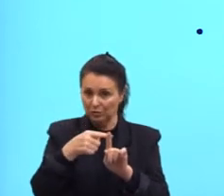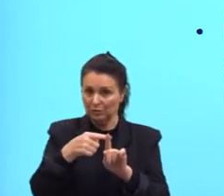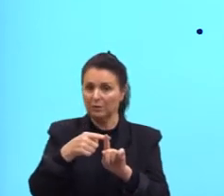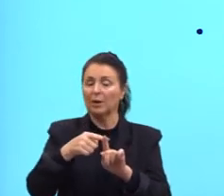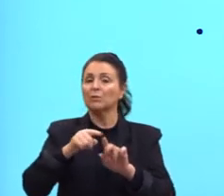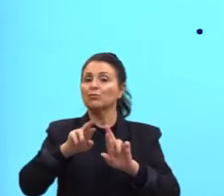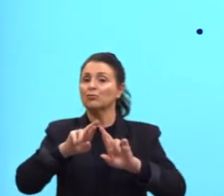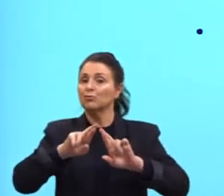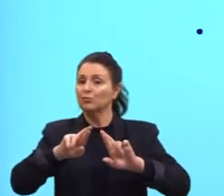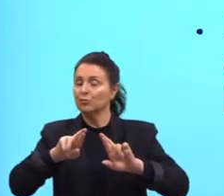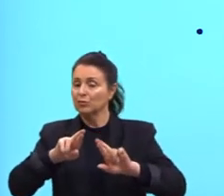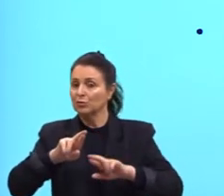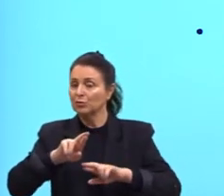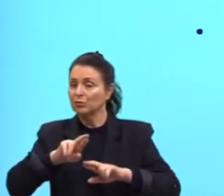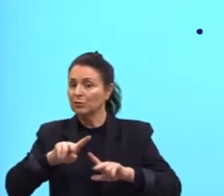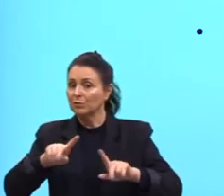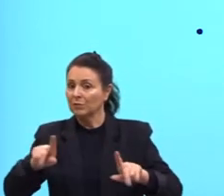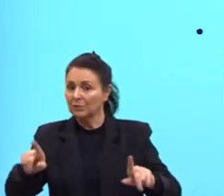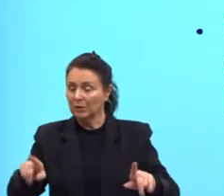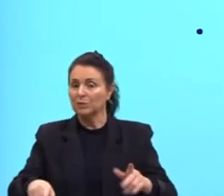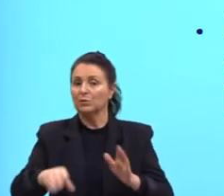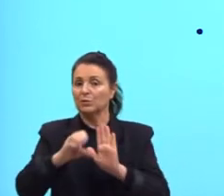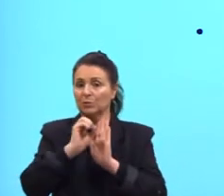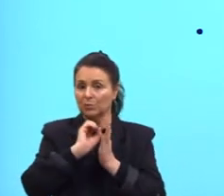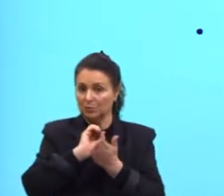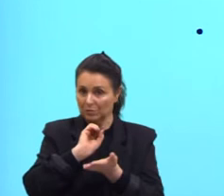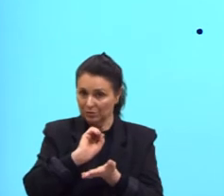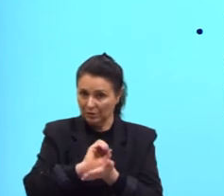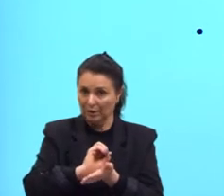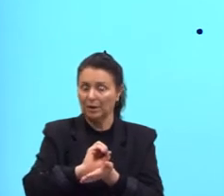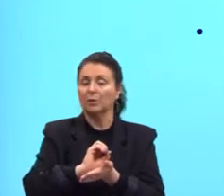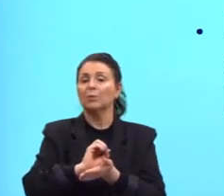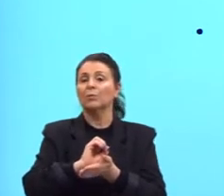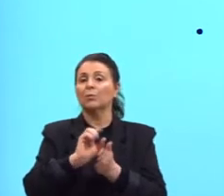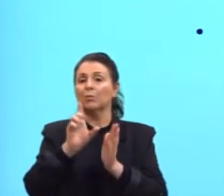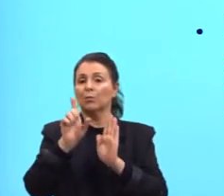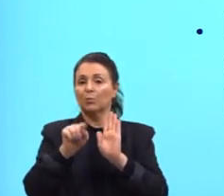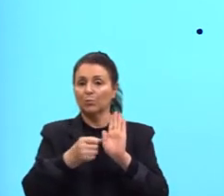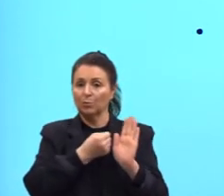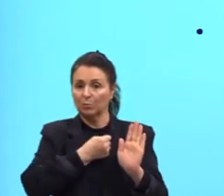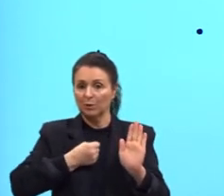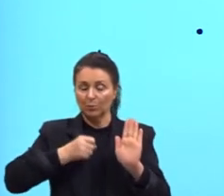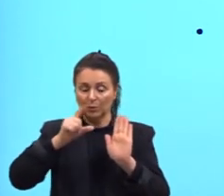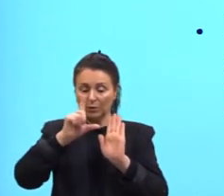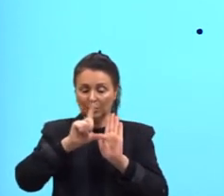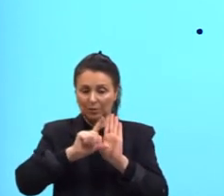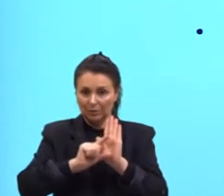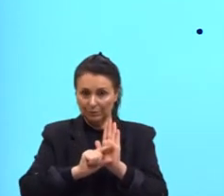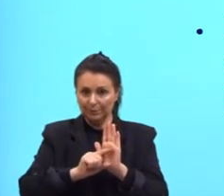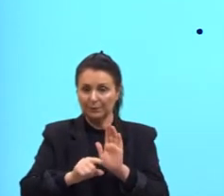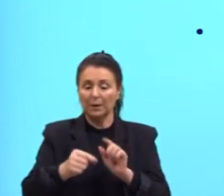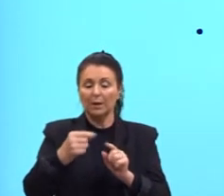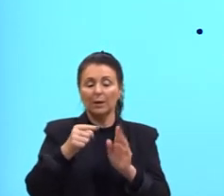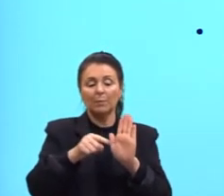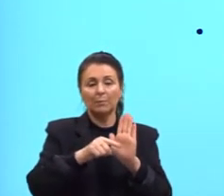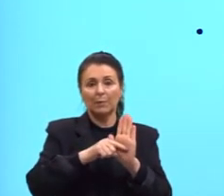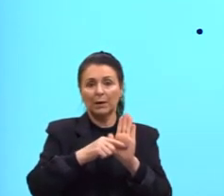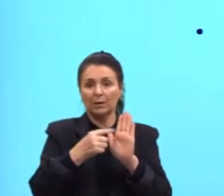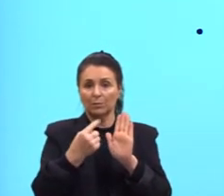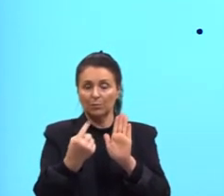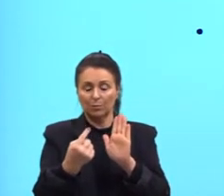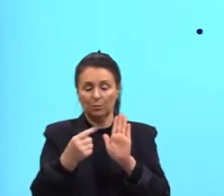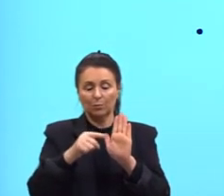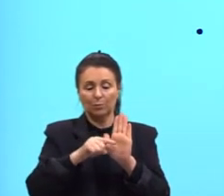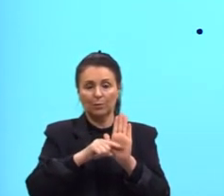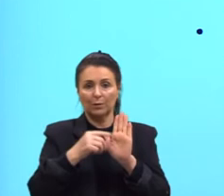zero mas ela é formada por números decrescentes Olha só nós temos o exemplo - 1 -